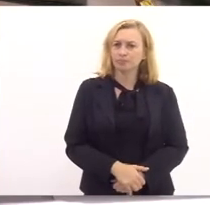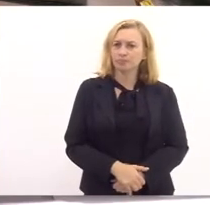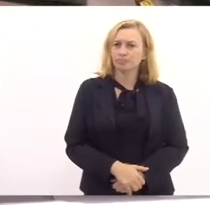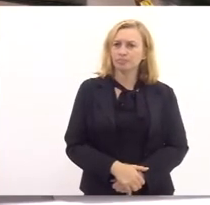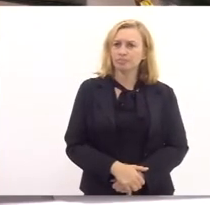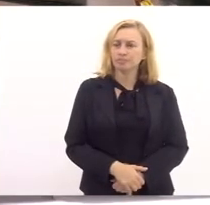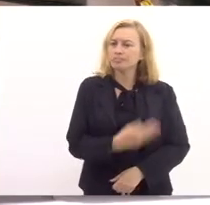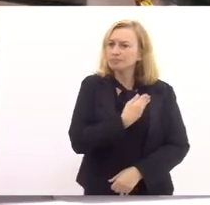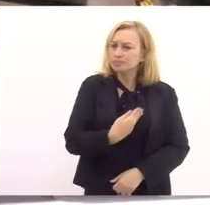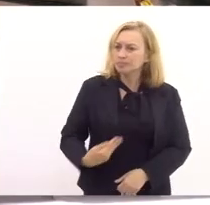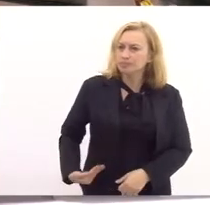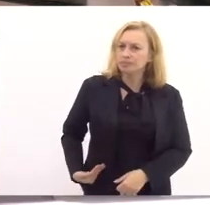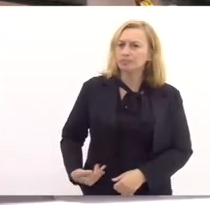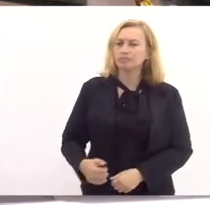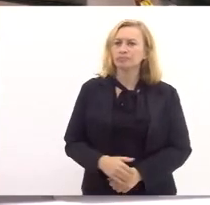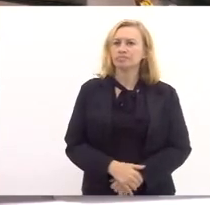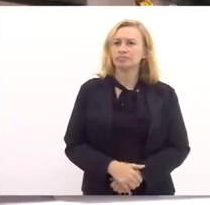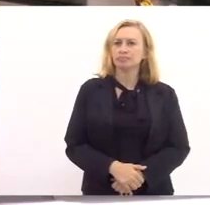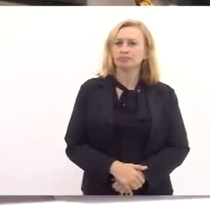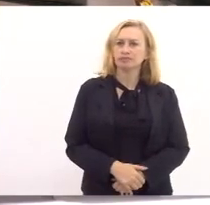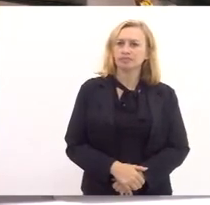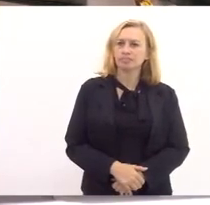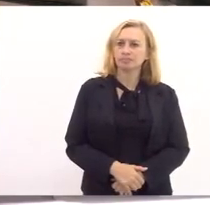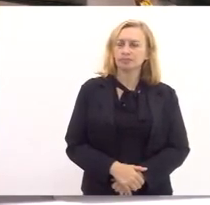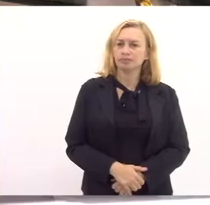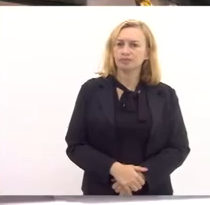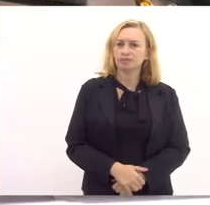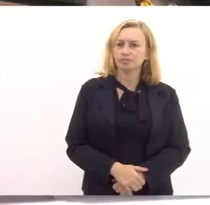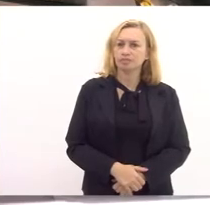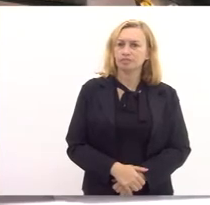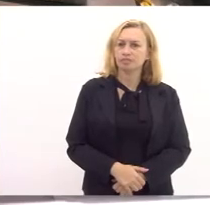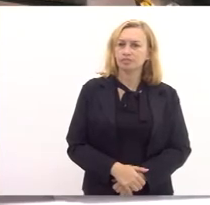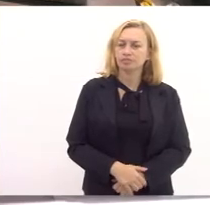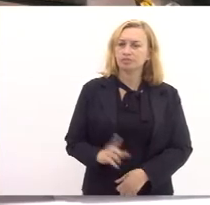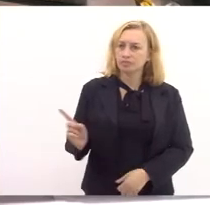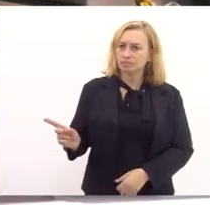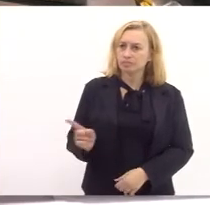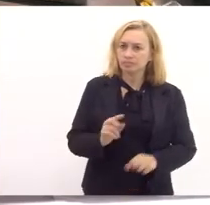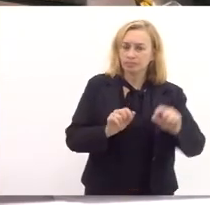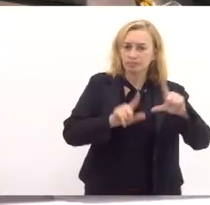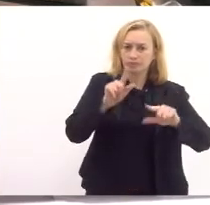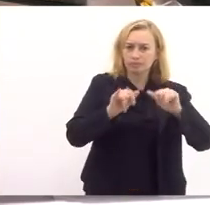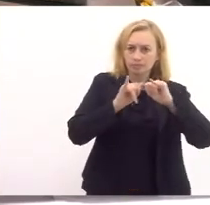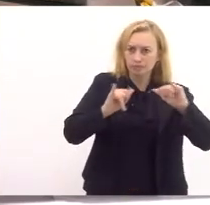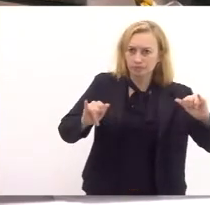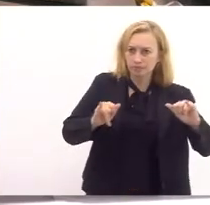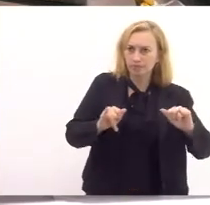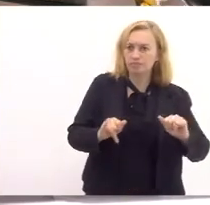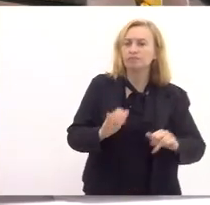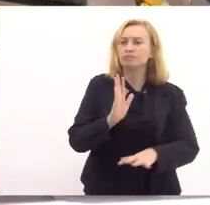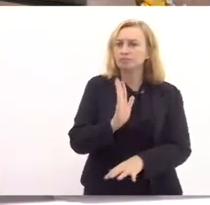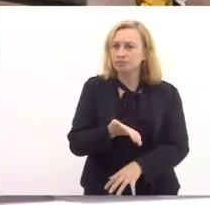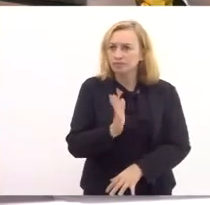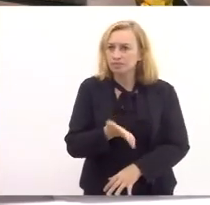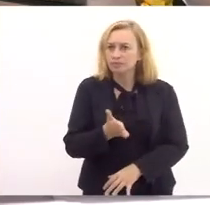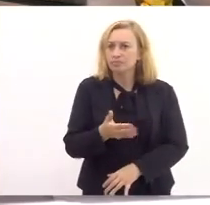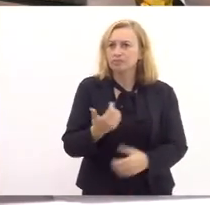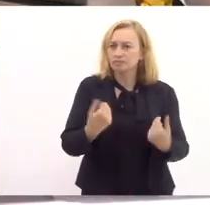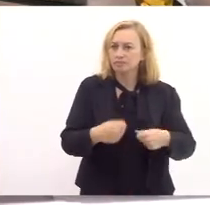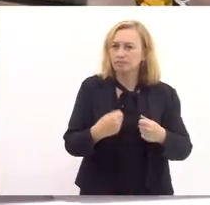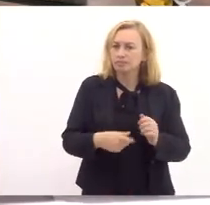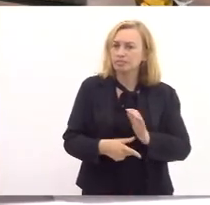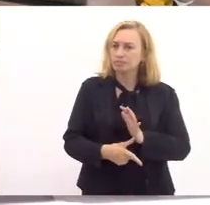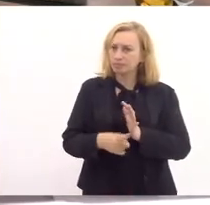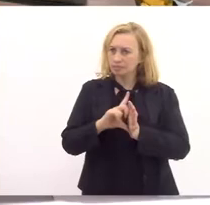o governador, que veio a público, e eu acho que ele tem direito de vir a público quando ele quiser, mas já devia ter, muito